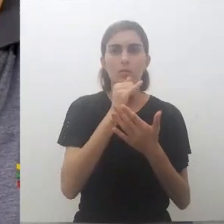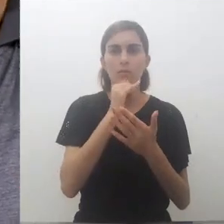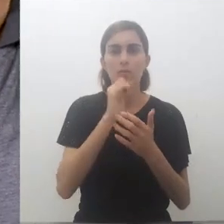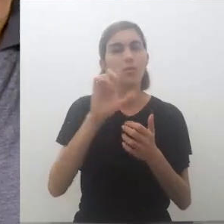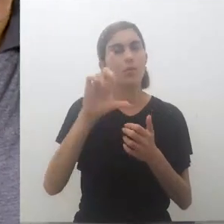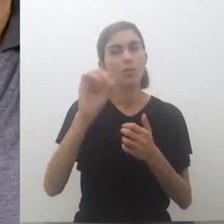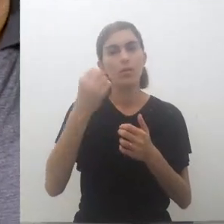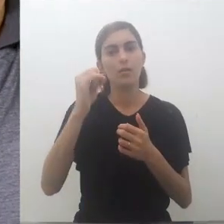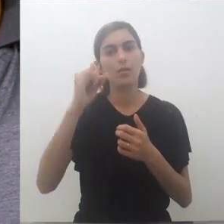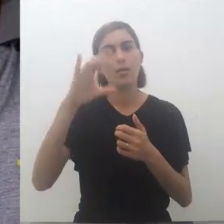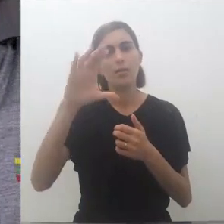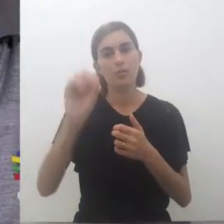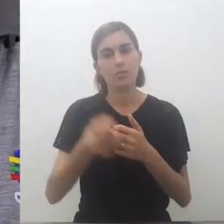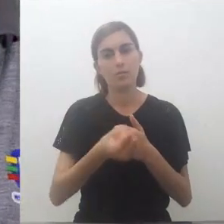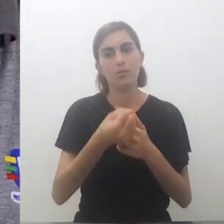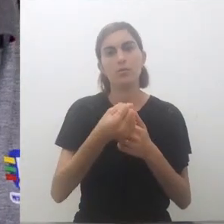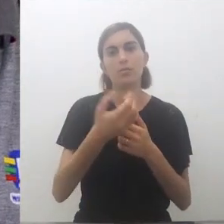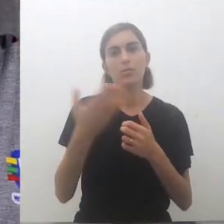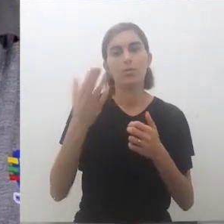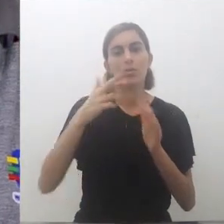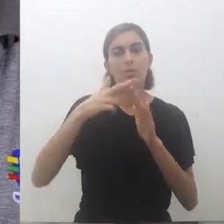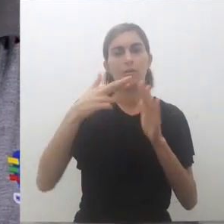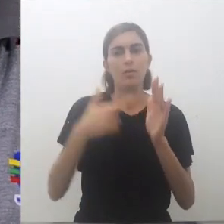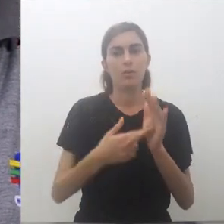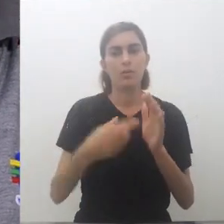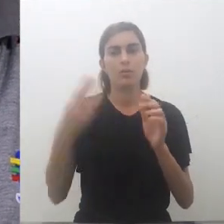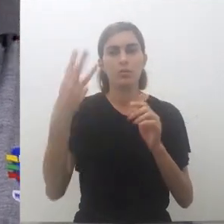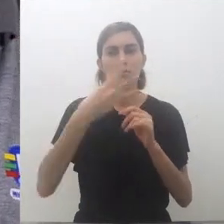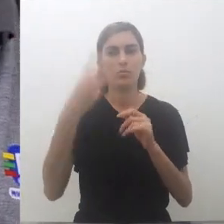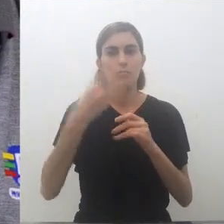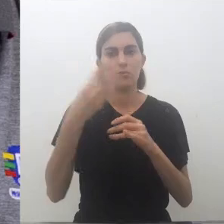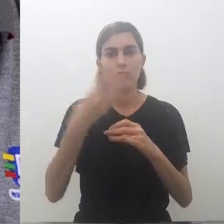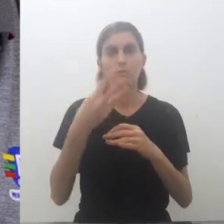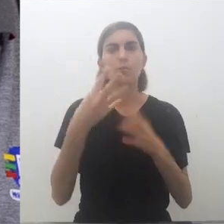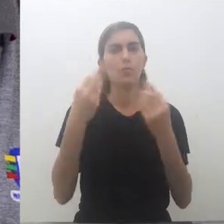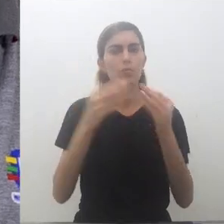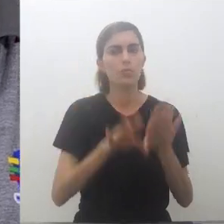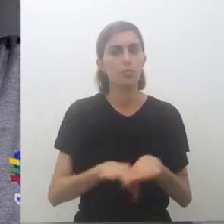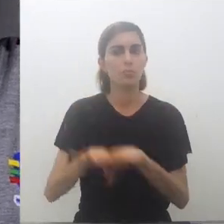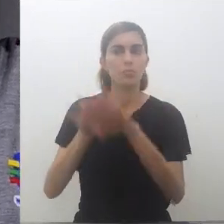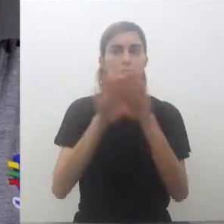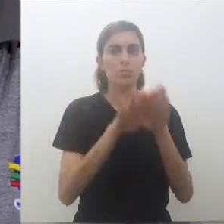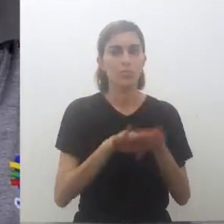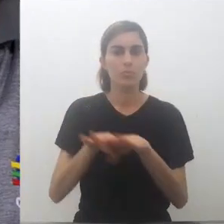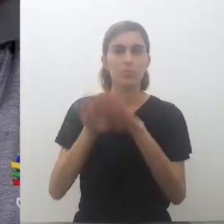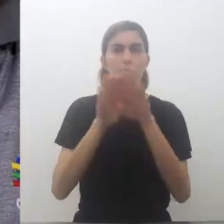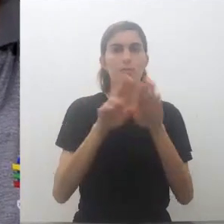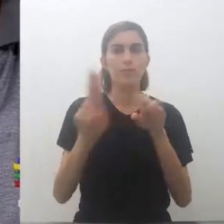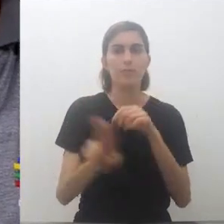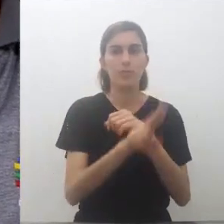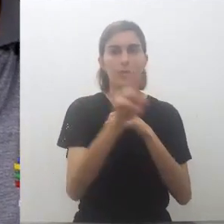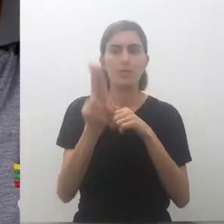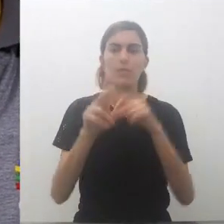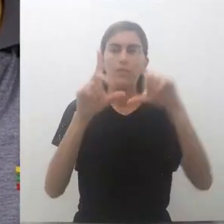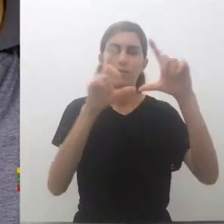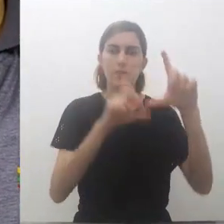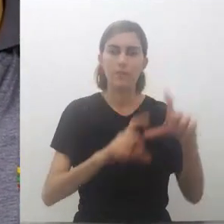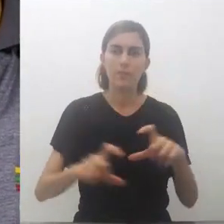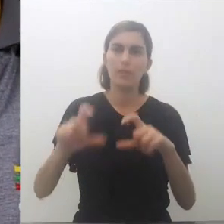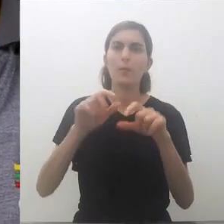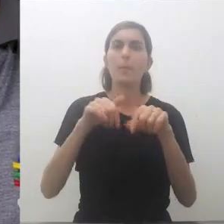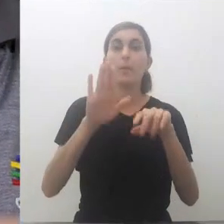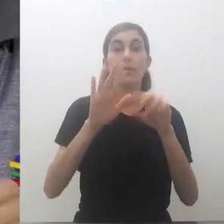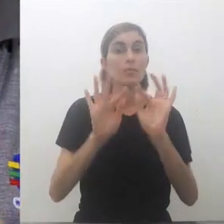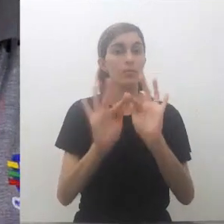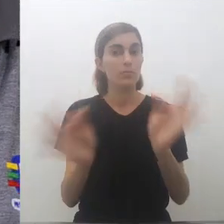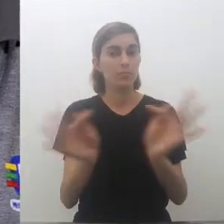diria. A regra dos terços, muito comum, usada em fotografia e é a mais simples,